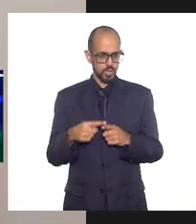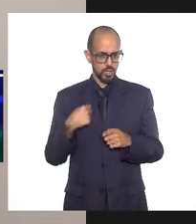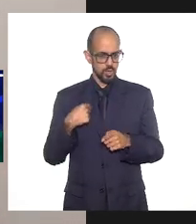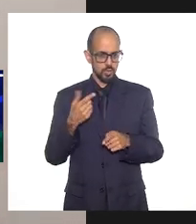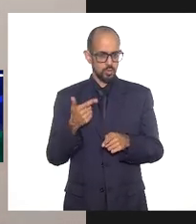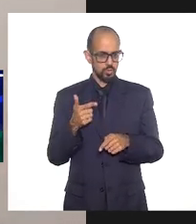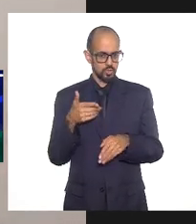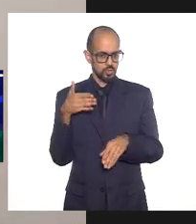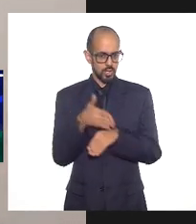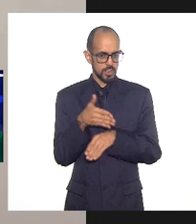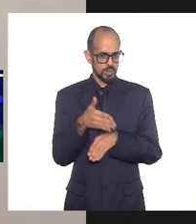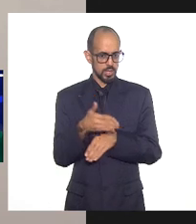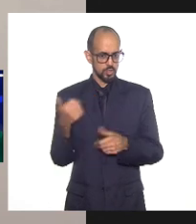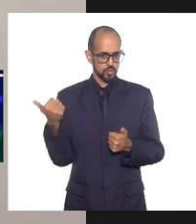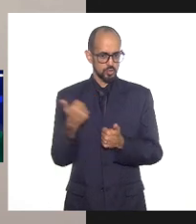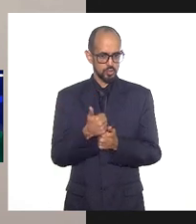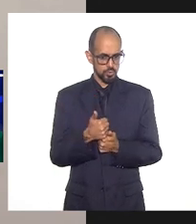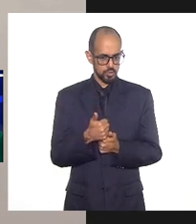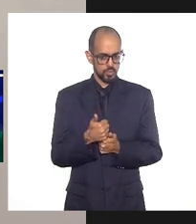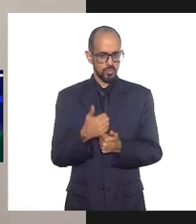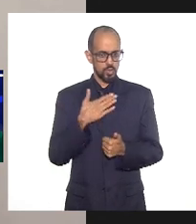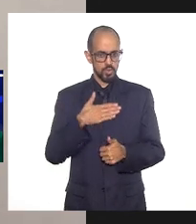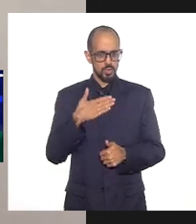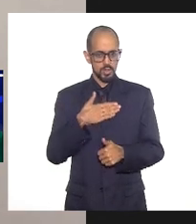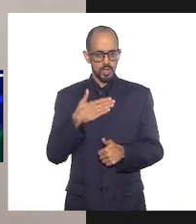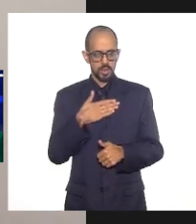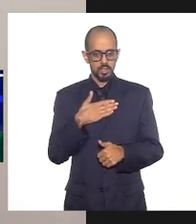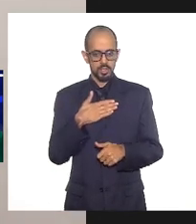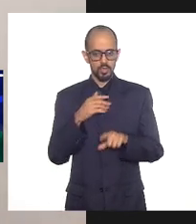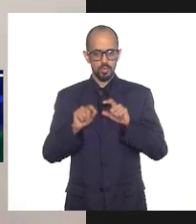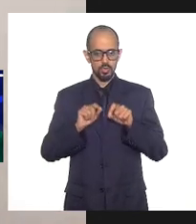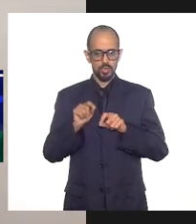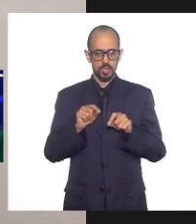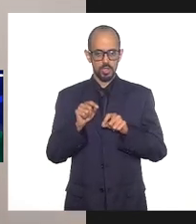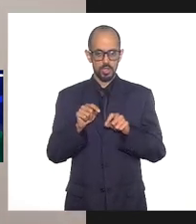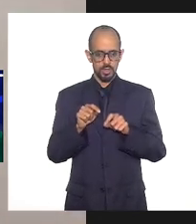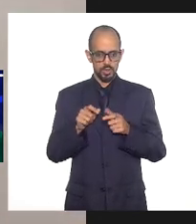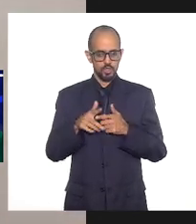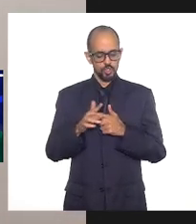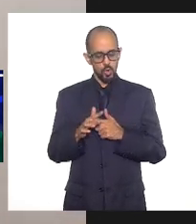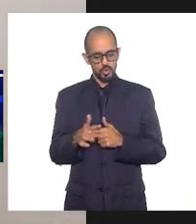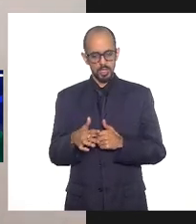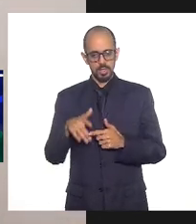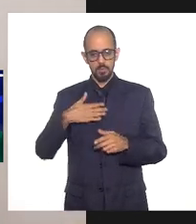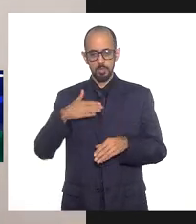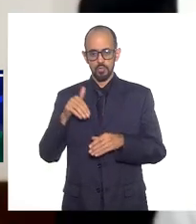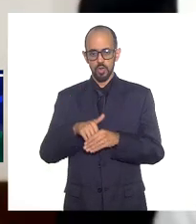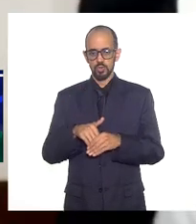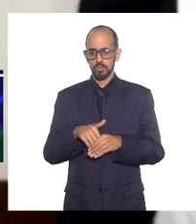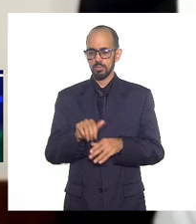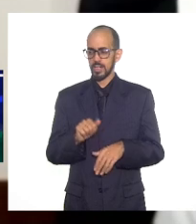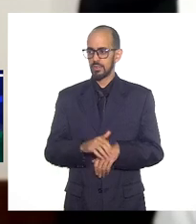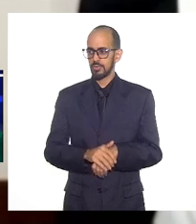né, ao substitutivo, eu gostaria de reconsiderar minha votação. Ok.